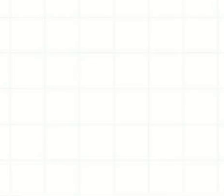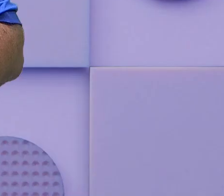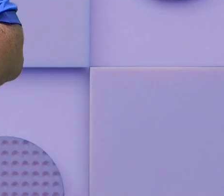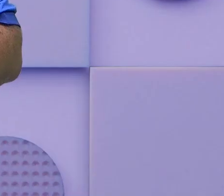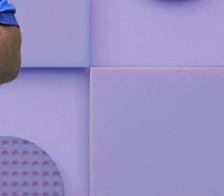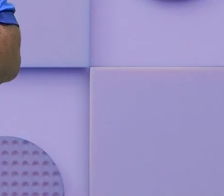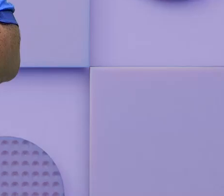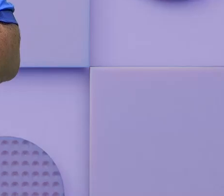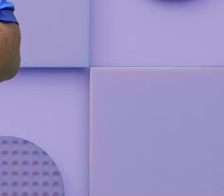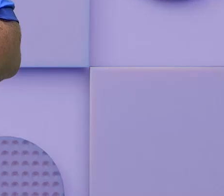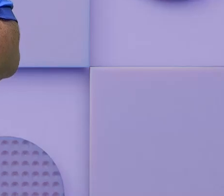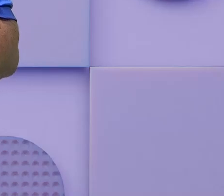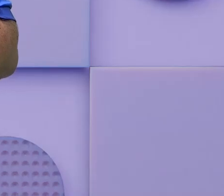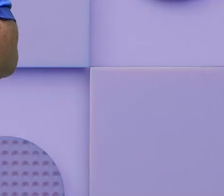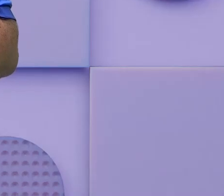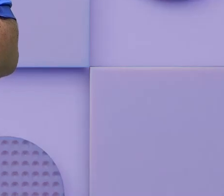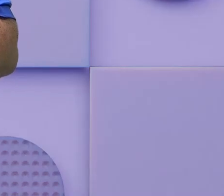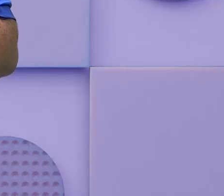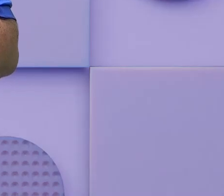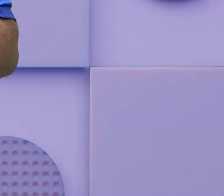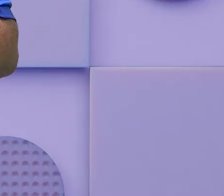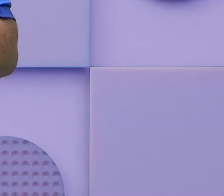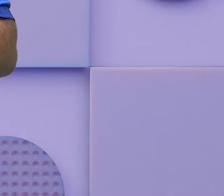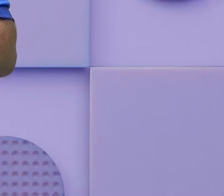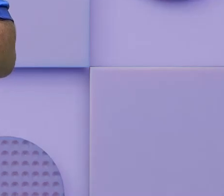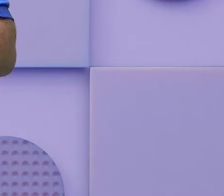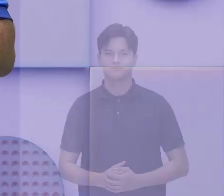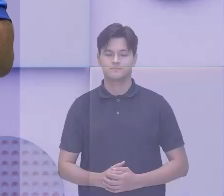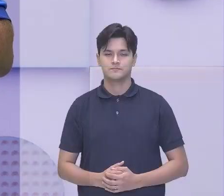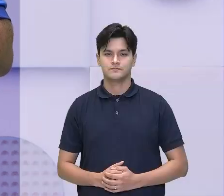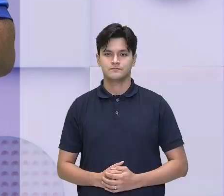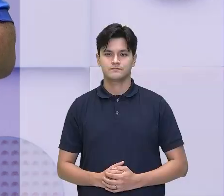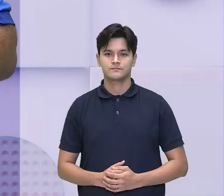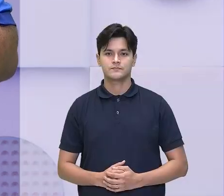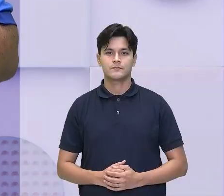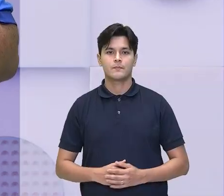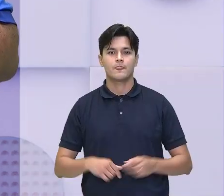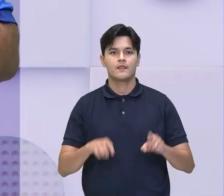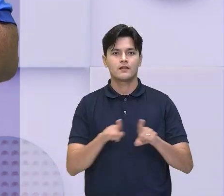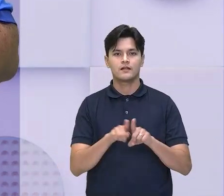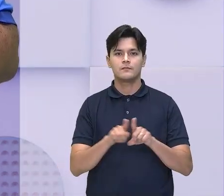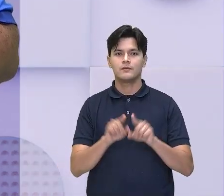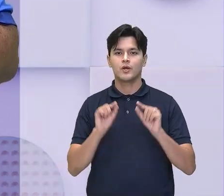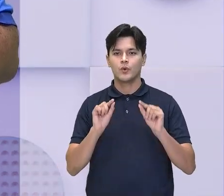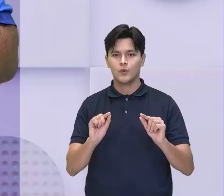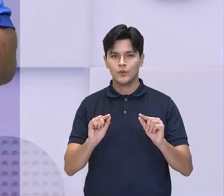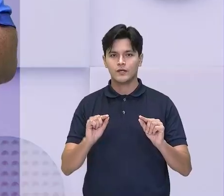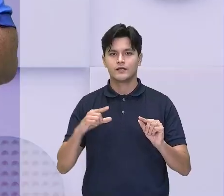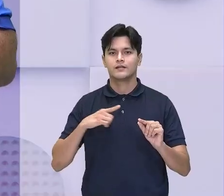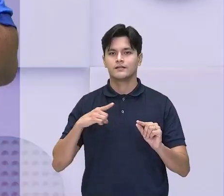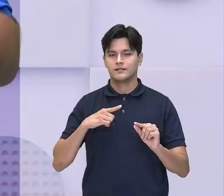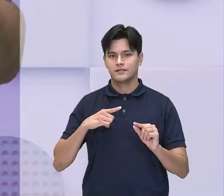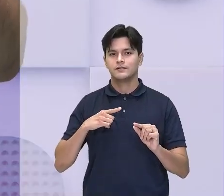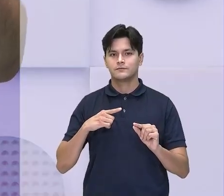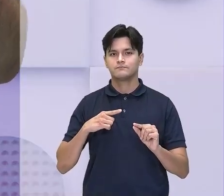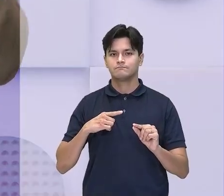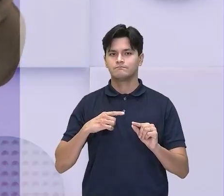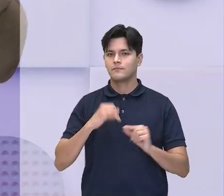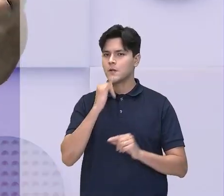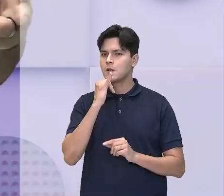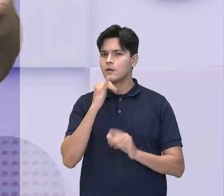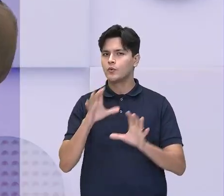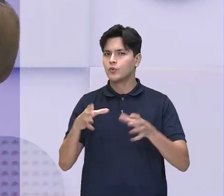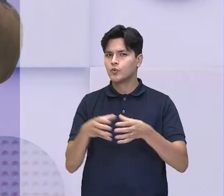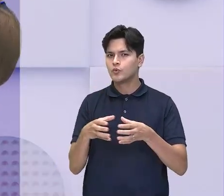na Amazônia, nós temos o movimento ayahuasqueiro, da Santo Daime, né? A pessoa,